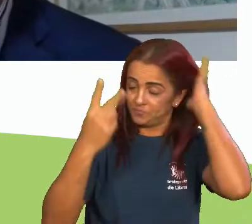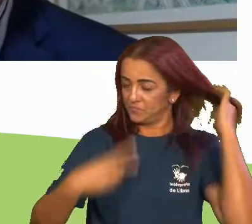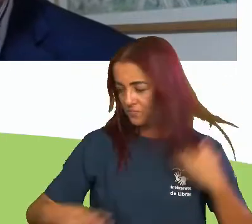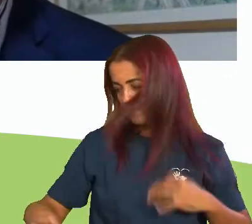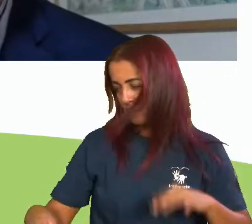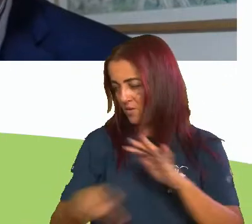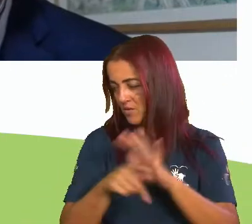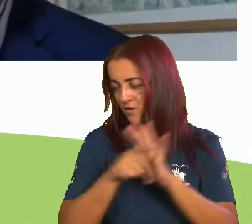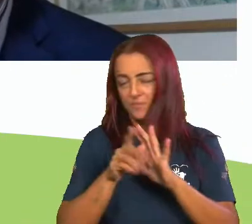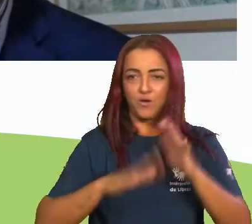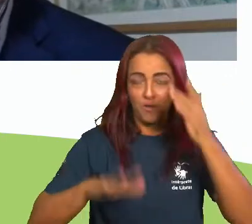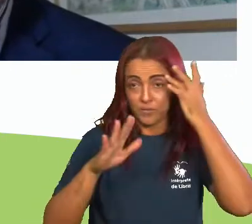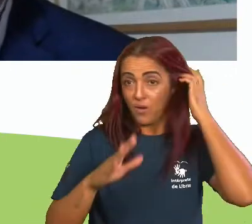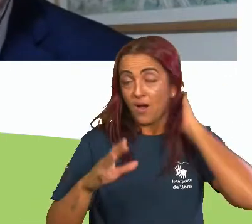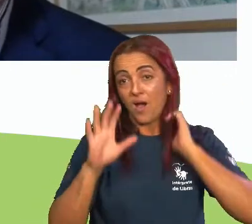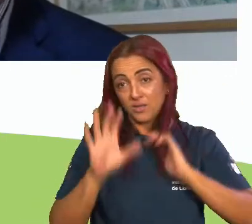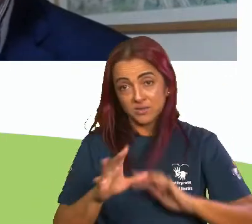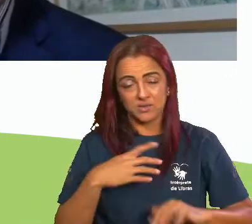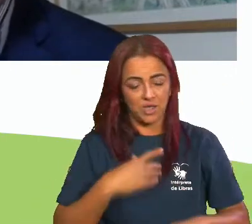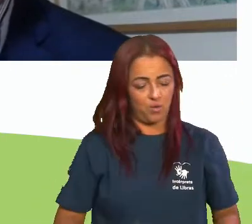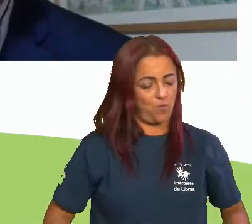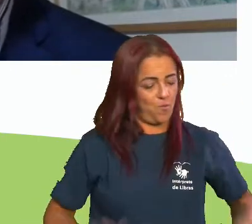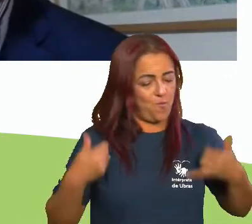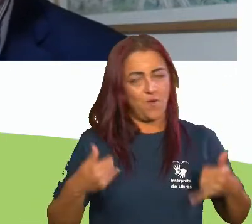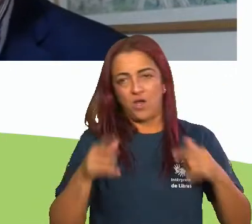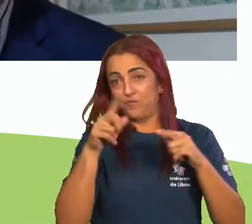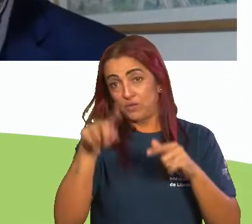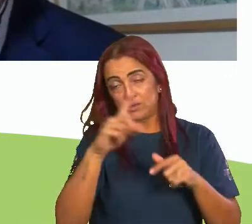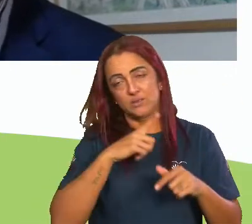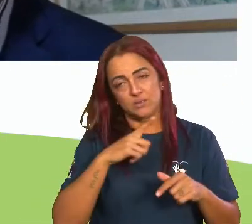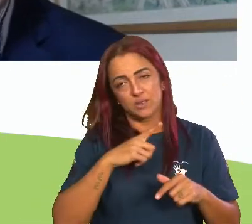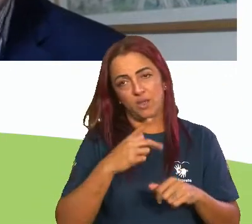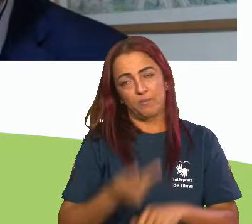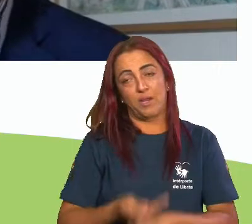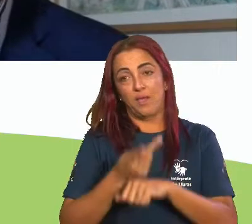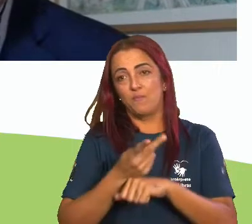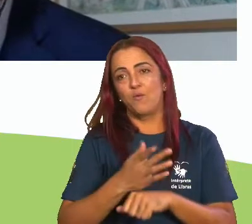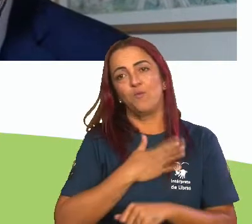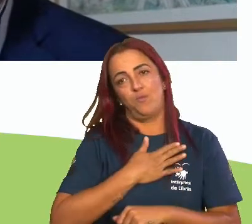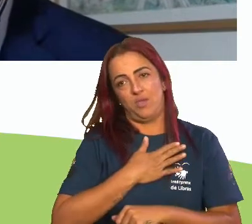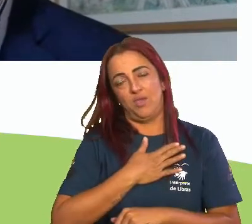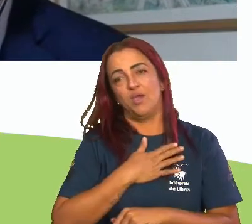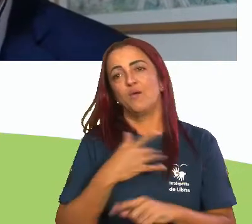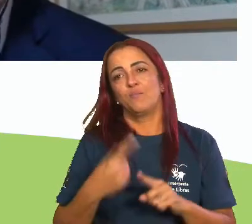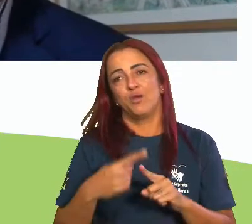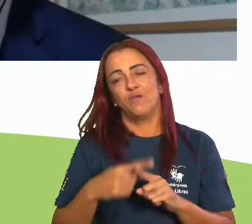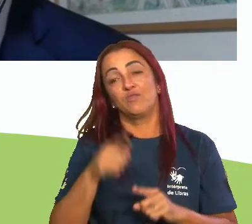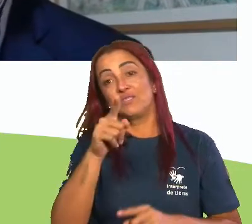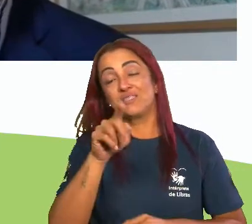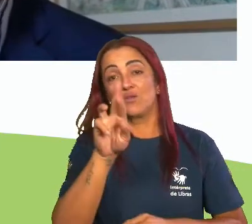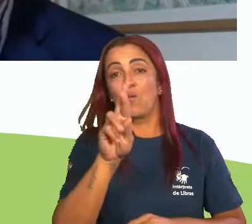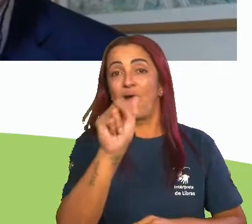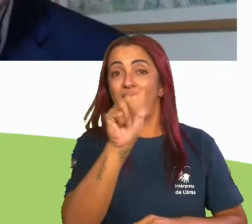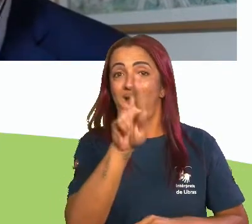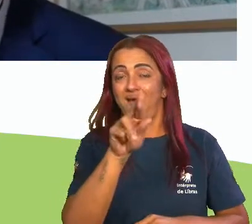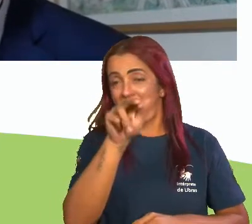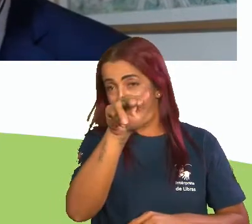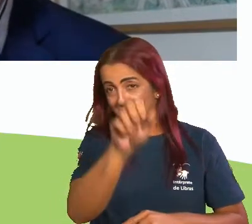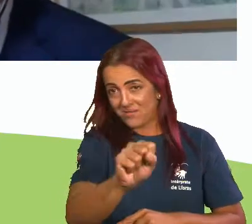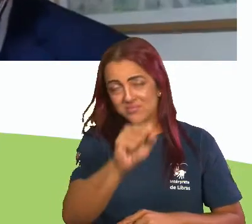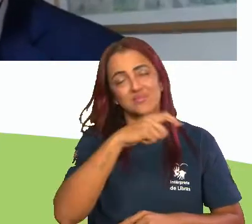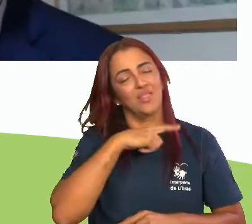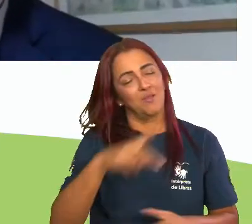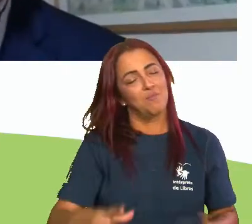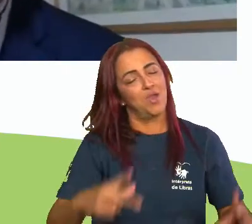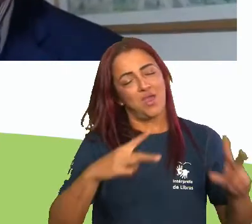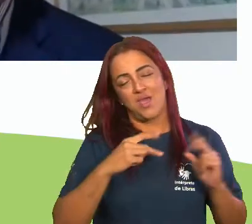que me passaram, e eu estou muito honrado de vocês receberem por mim, porque vocês também são pessoas raras, vocês também